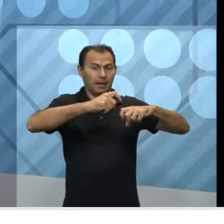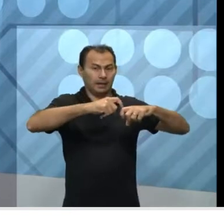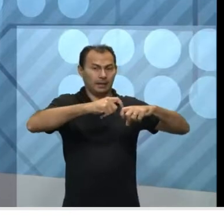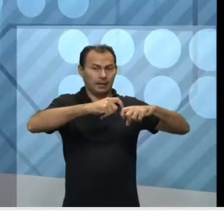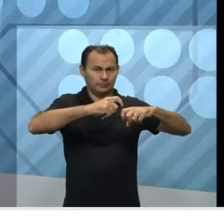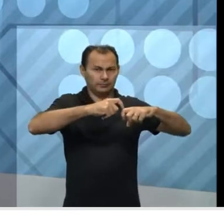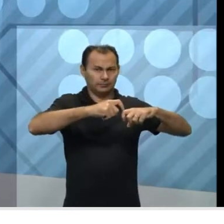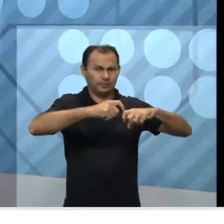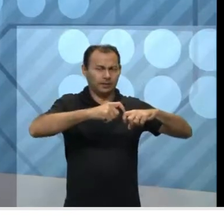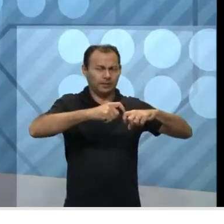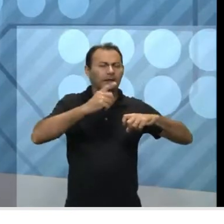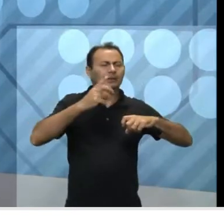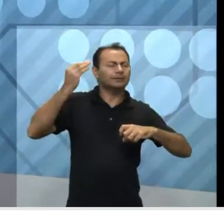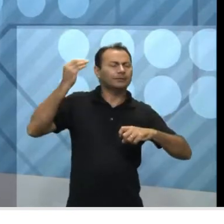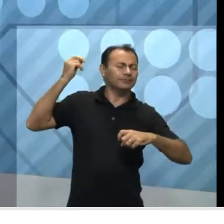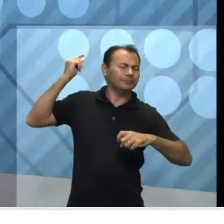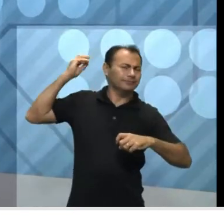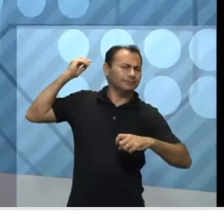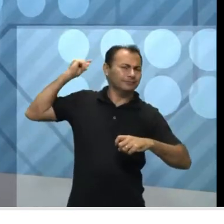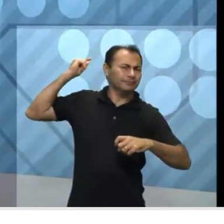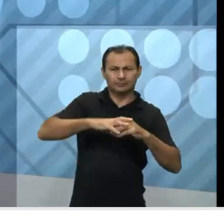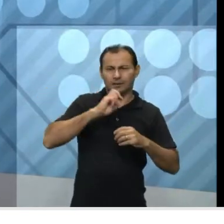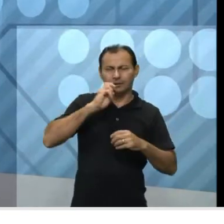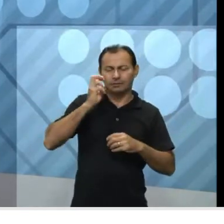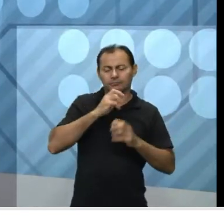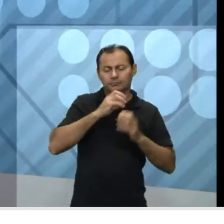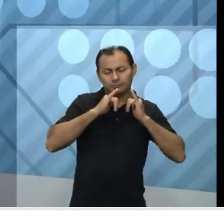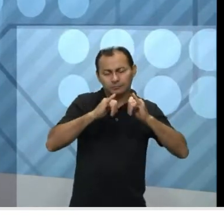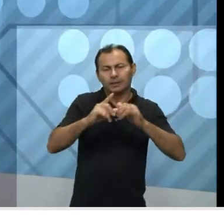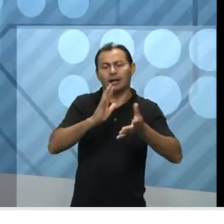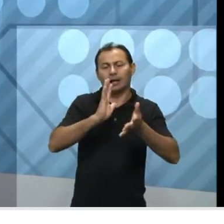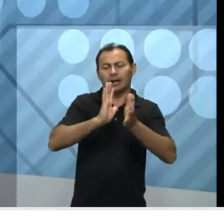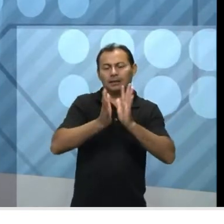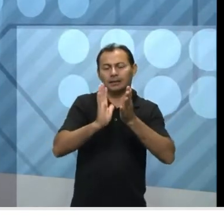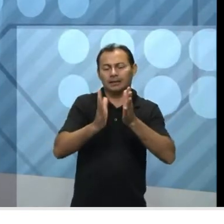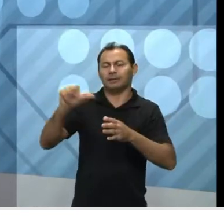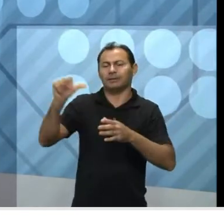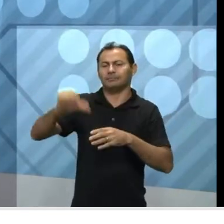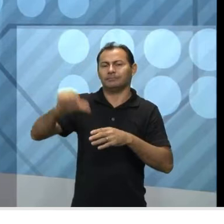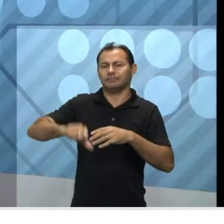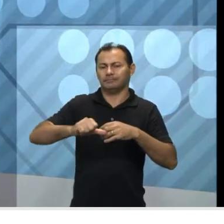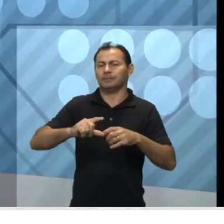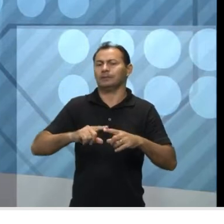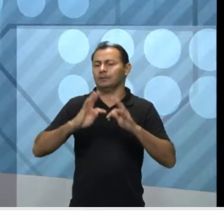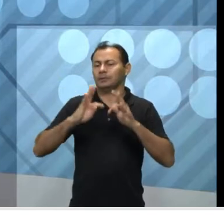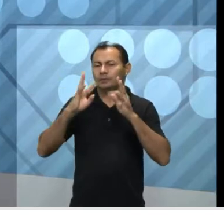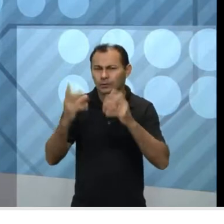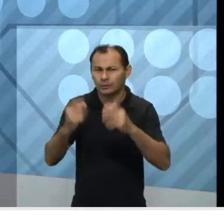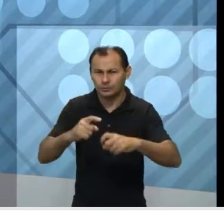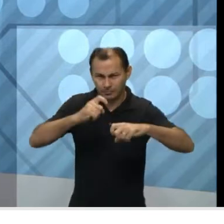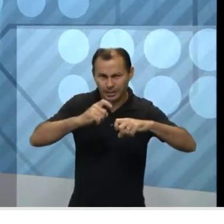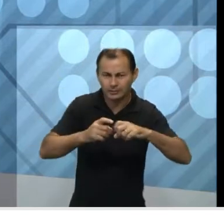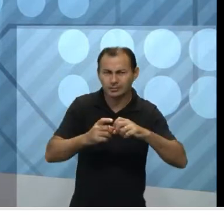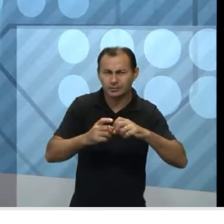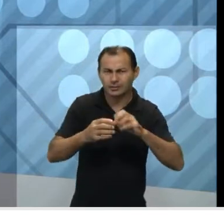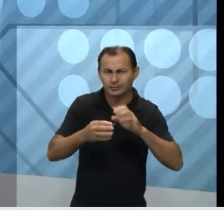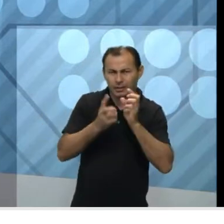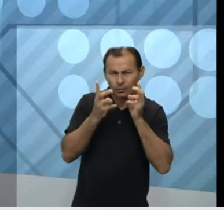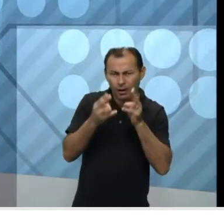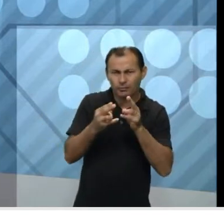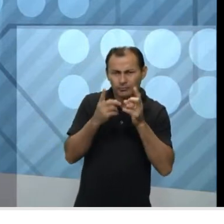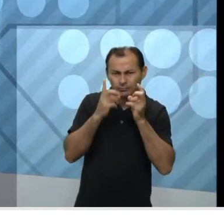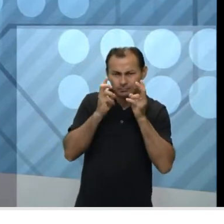dessa difusão de que a Libras é prejudicial. Todos os médicos têm o mesmo posicionamento? Não. Tá? Vamos pensar hoje no nosso